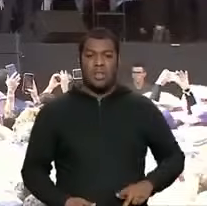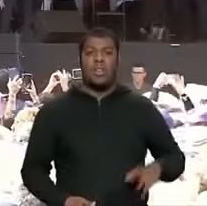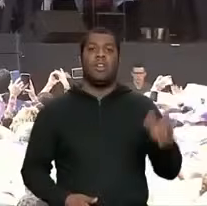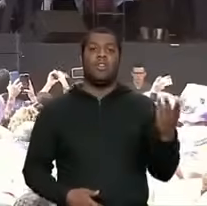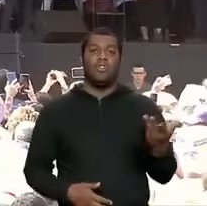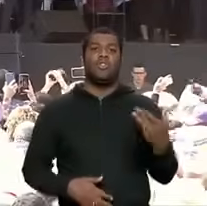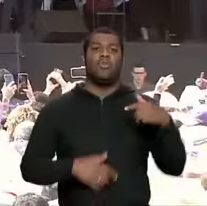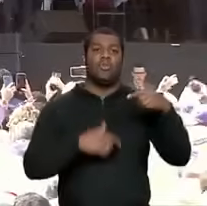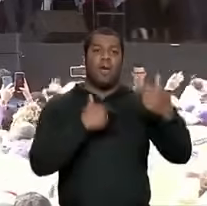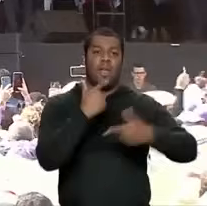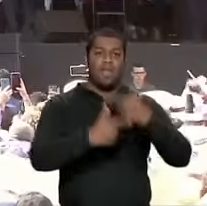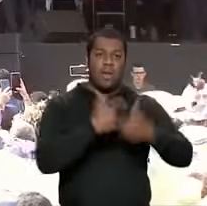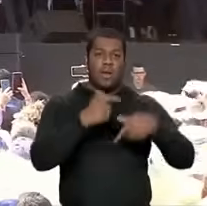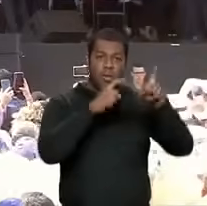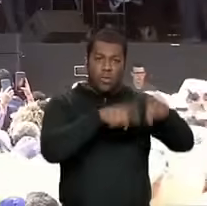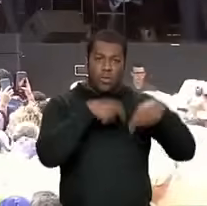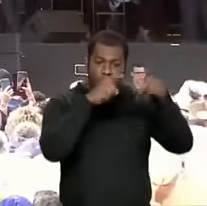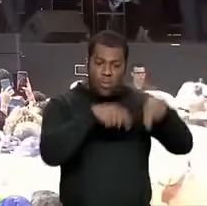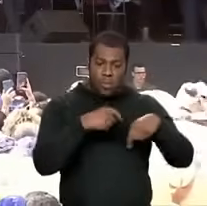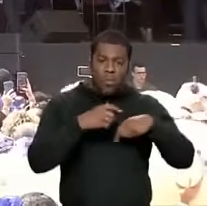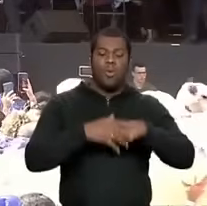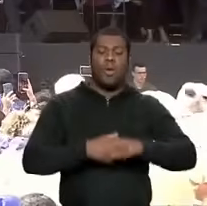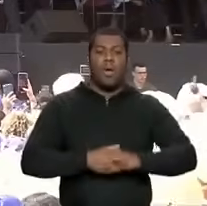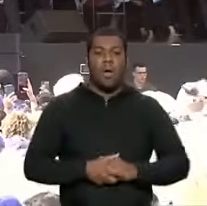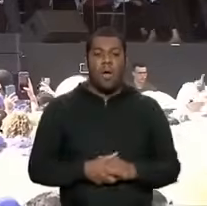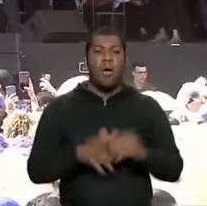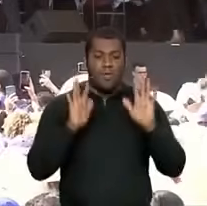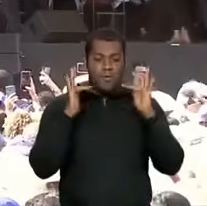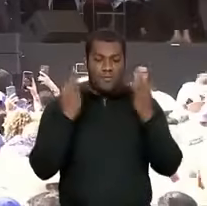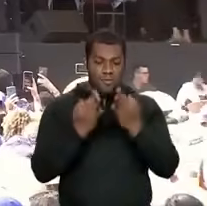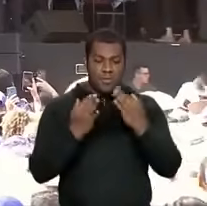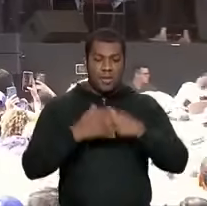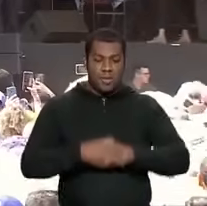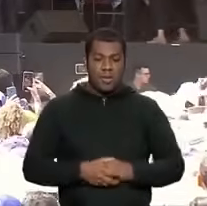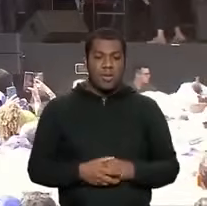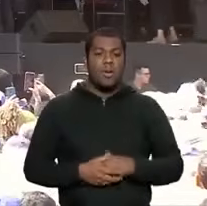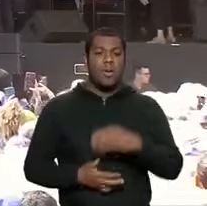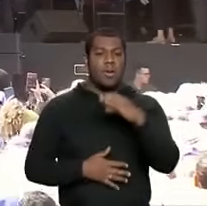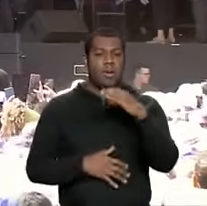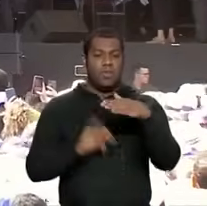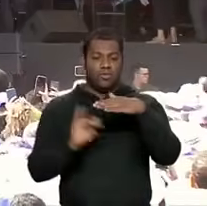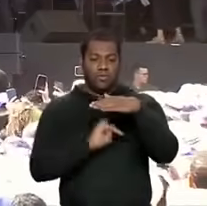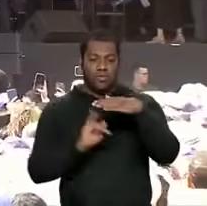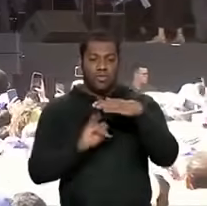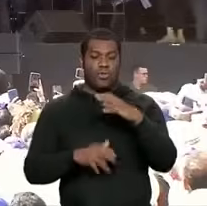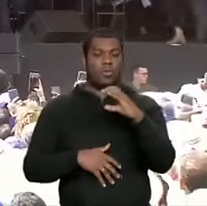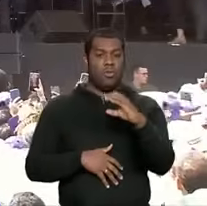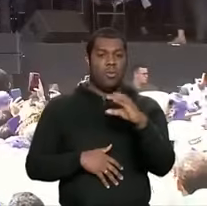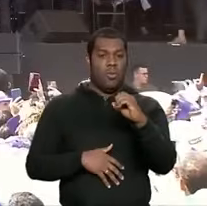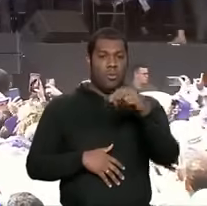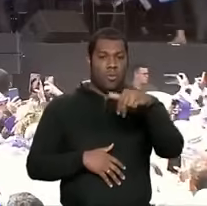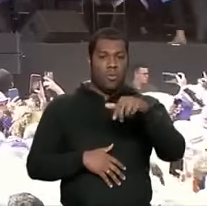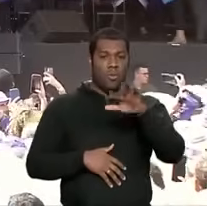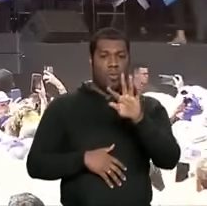dos Trabalhadores Rurais agricultores e agricultoras familiares contag Aristides